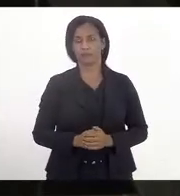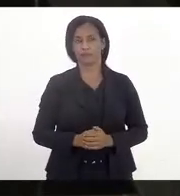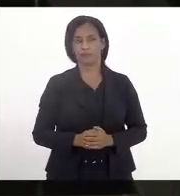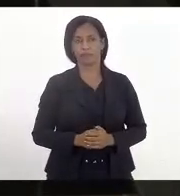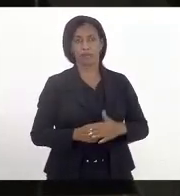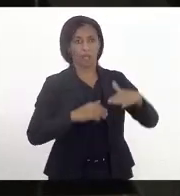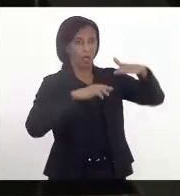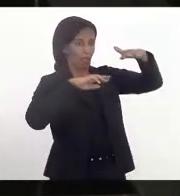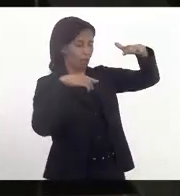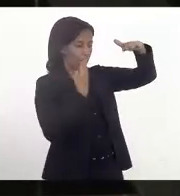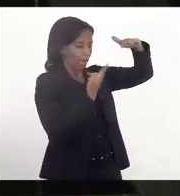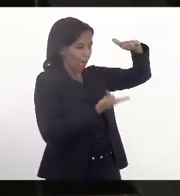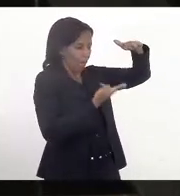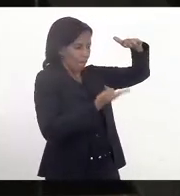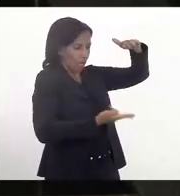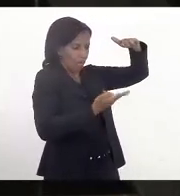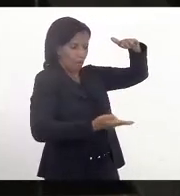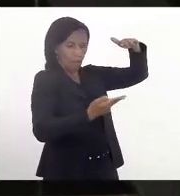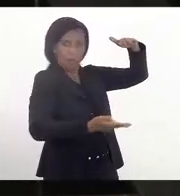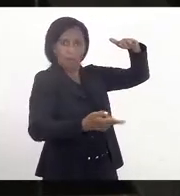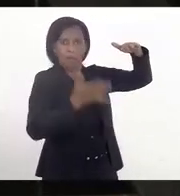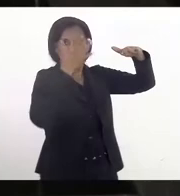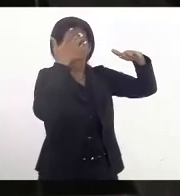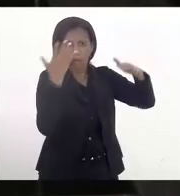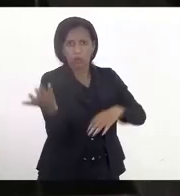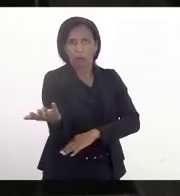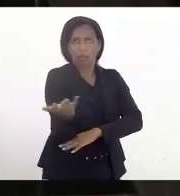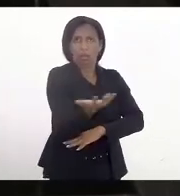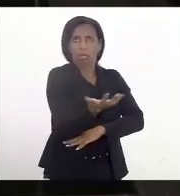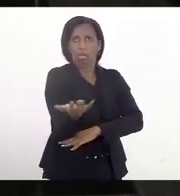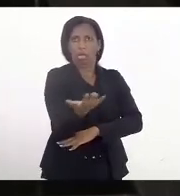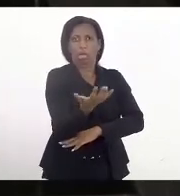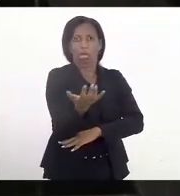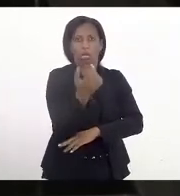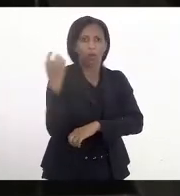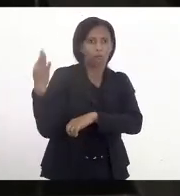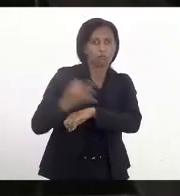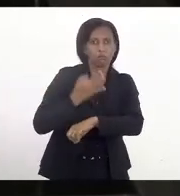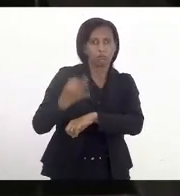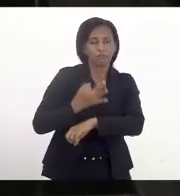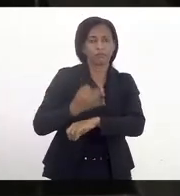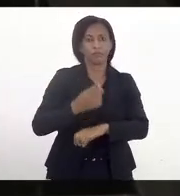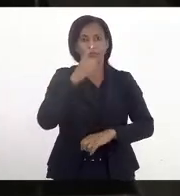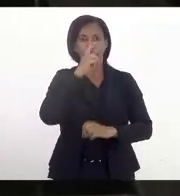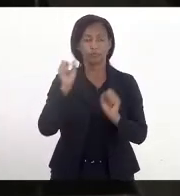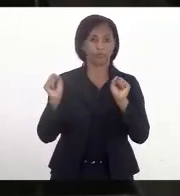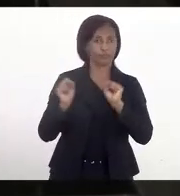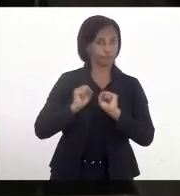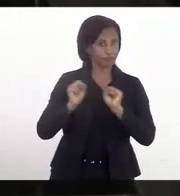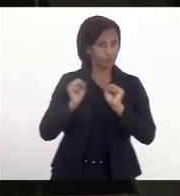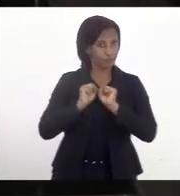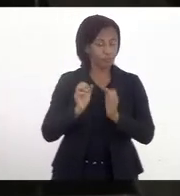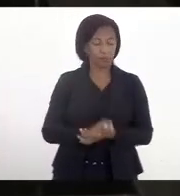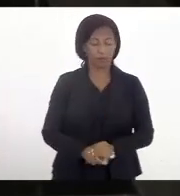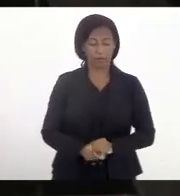suportando inclusive o frio oi oi tô sendo isso porque